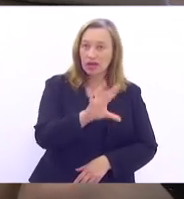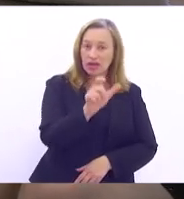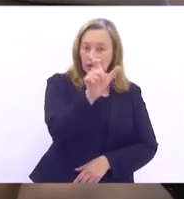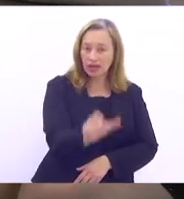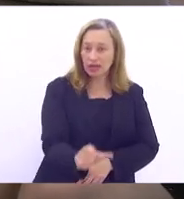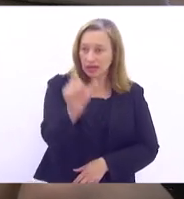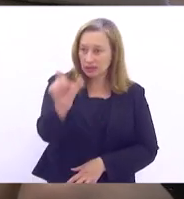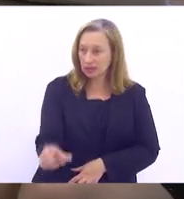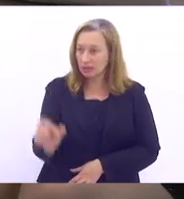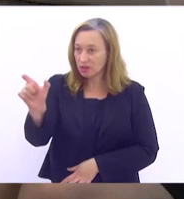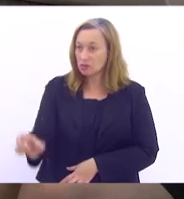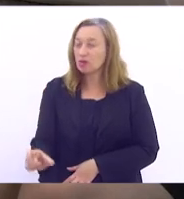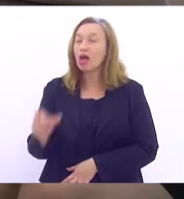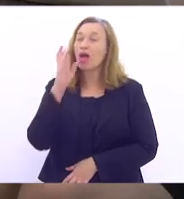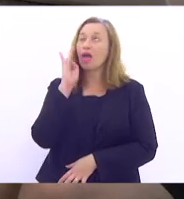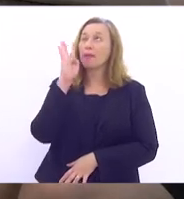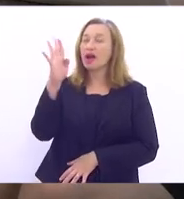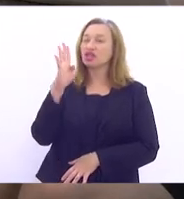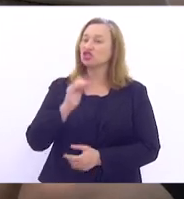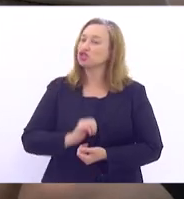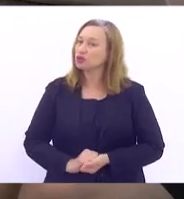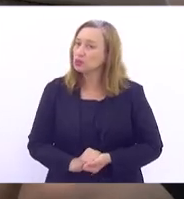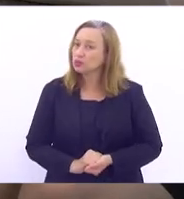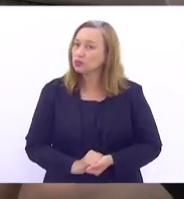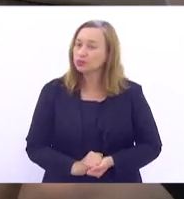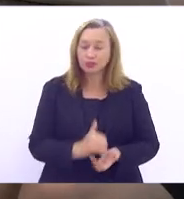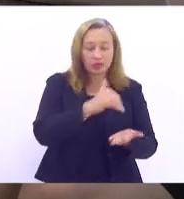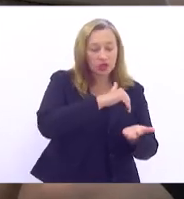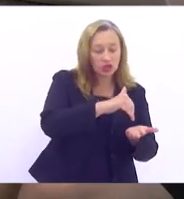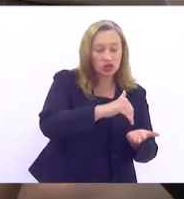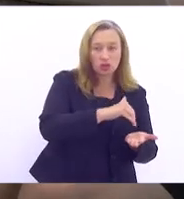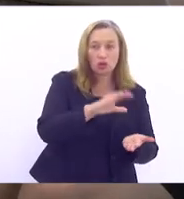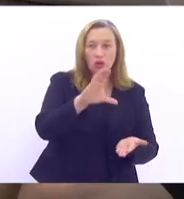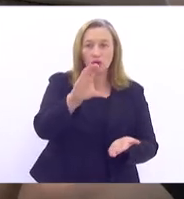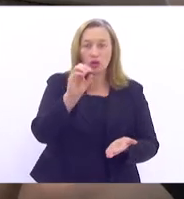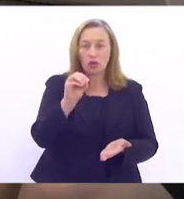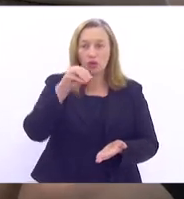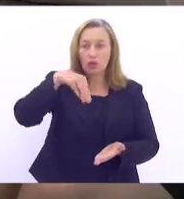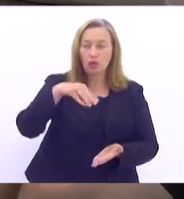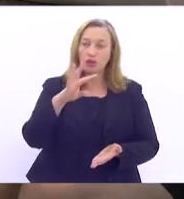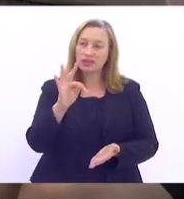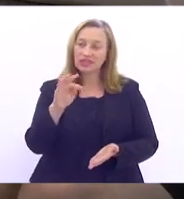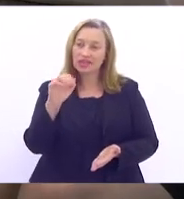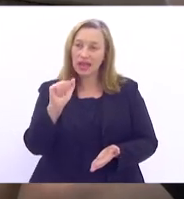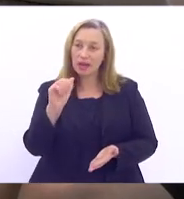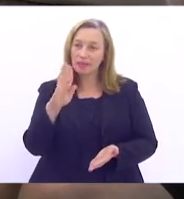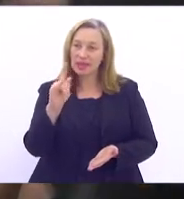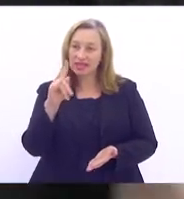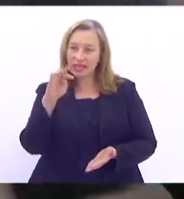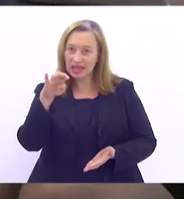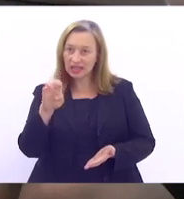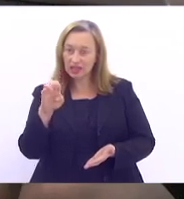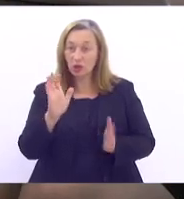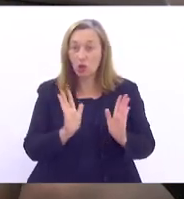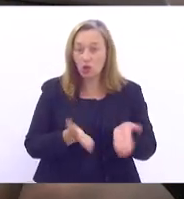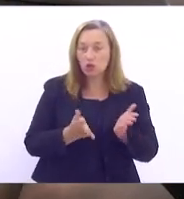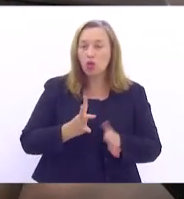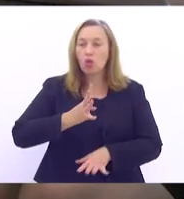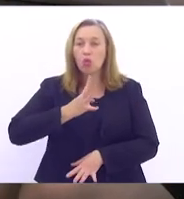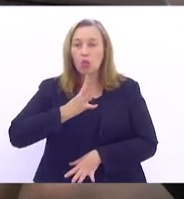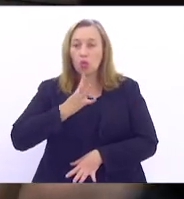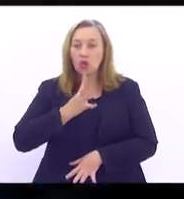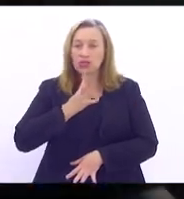CNPJ. Imagine que os escritórios de contabilidade hoje eles precisem, para ter conhecimento de